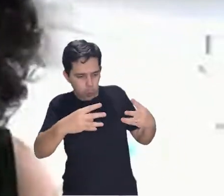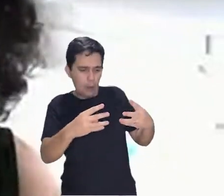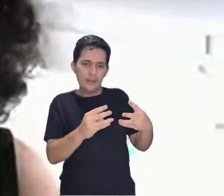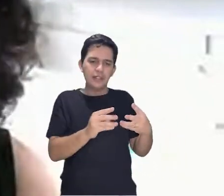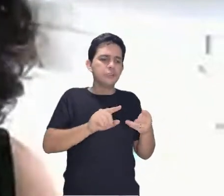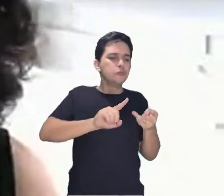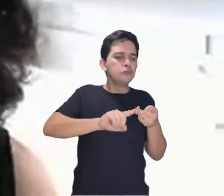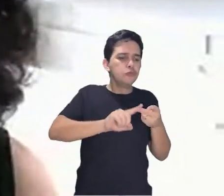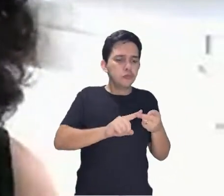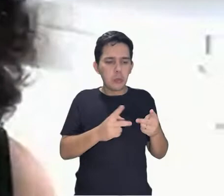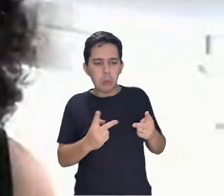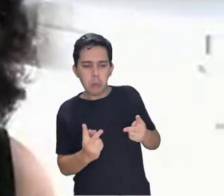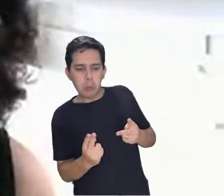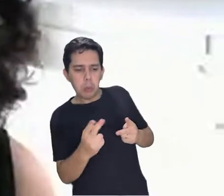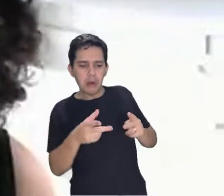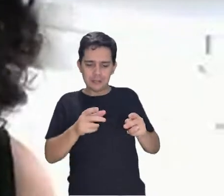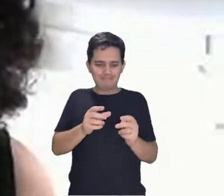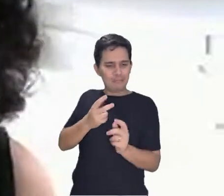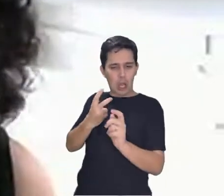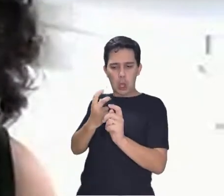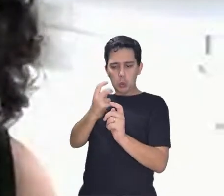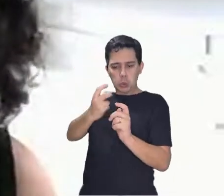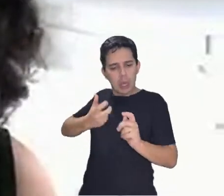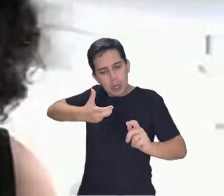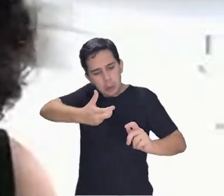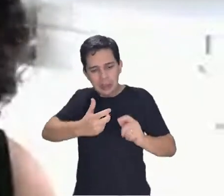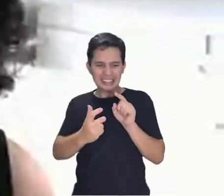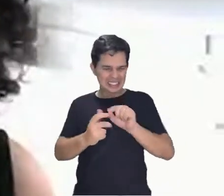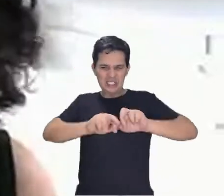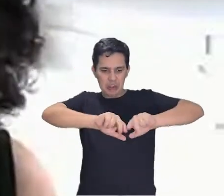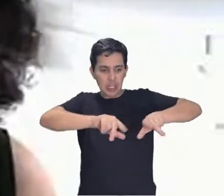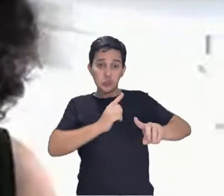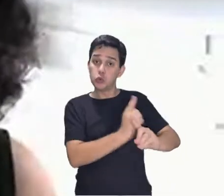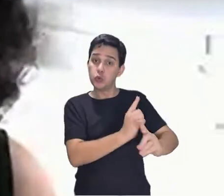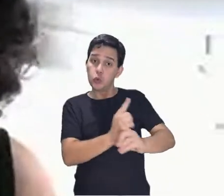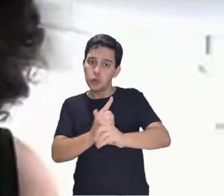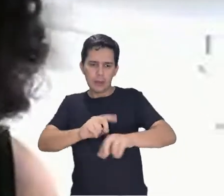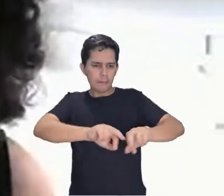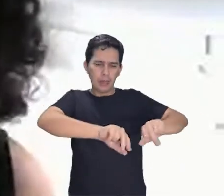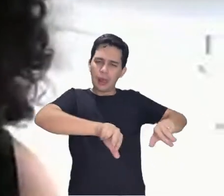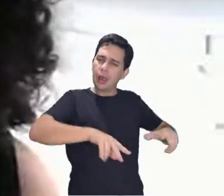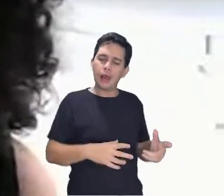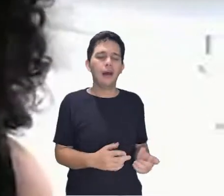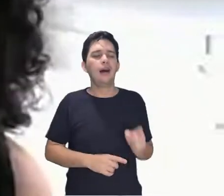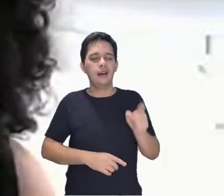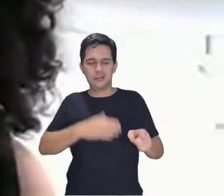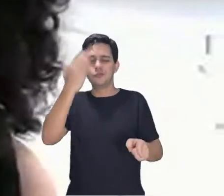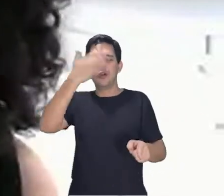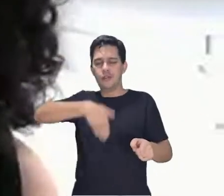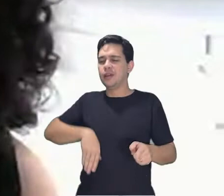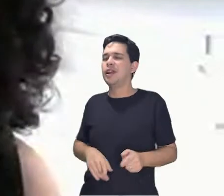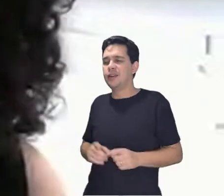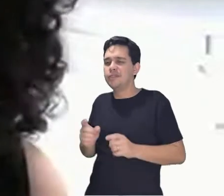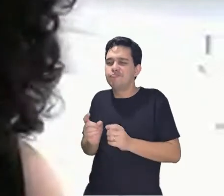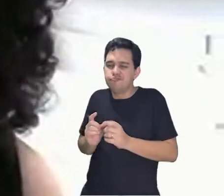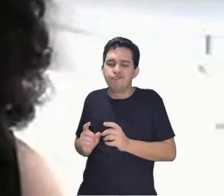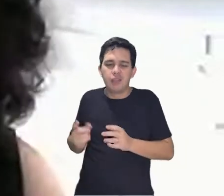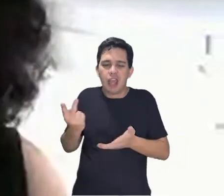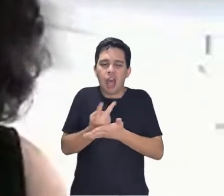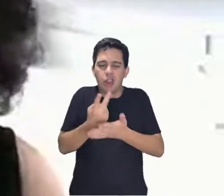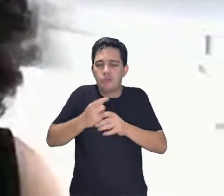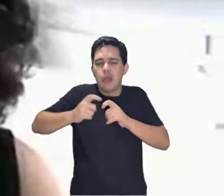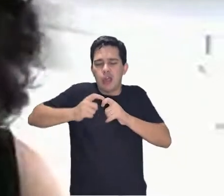próprios para a bioplastia. Na casa do Davidson, o próprio líquido, né, o próprio metacril utilizado nisso.